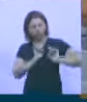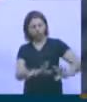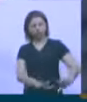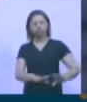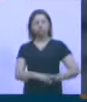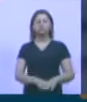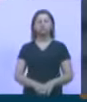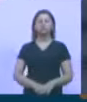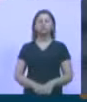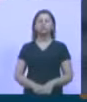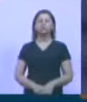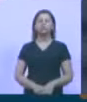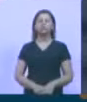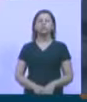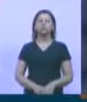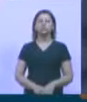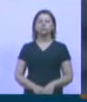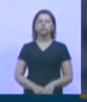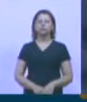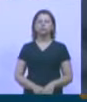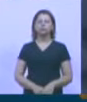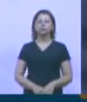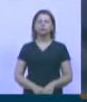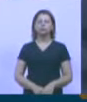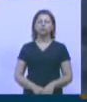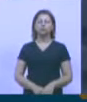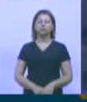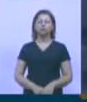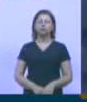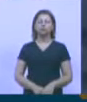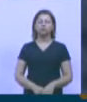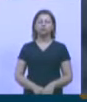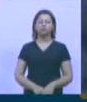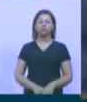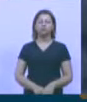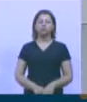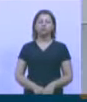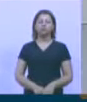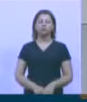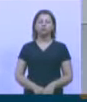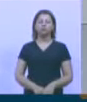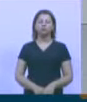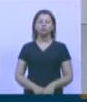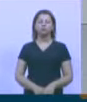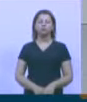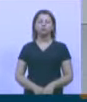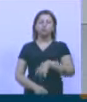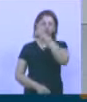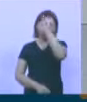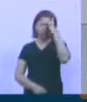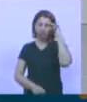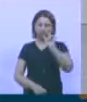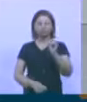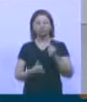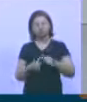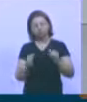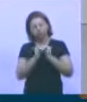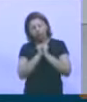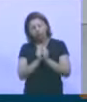own apostles suspected him when they saw him talking to the Samaritan woman. As pessoas que estavam com ele